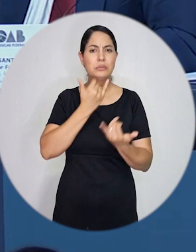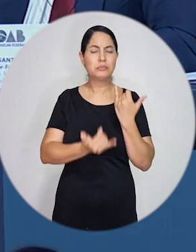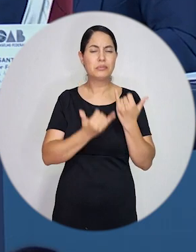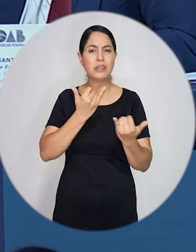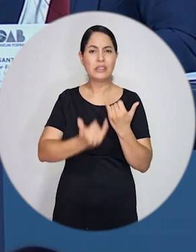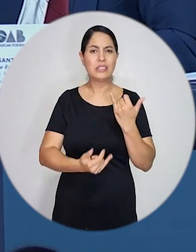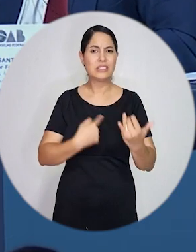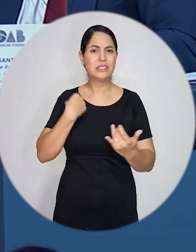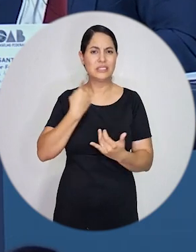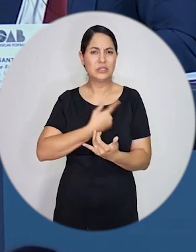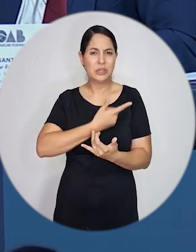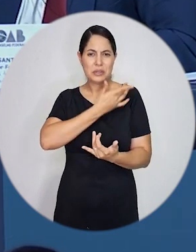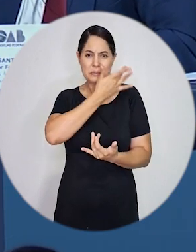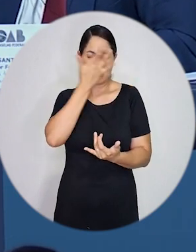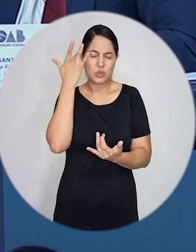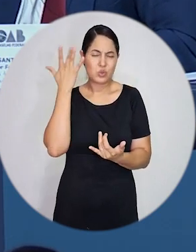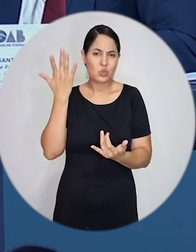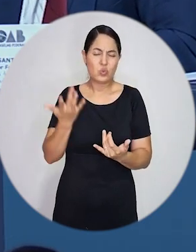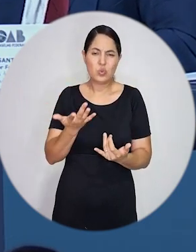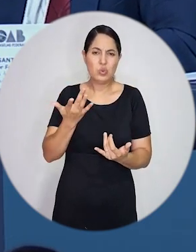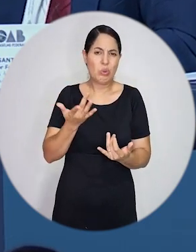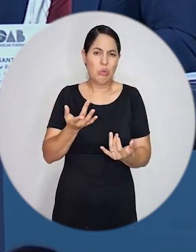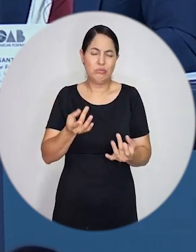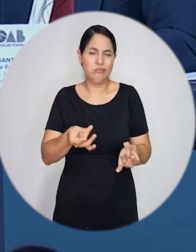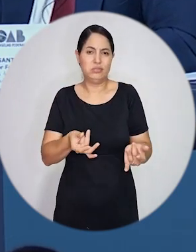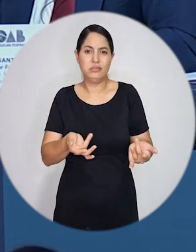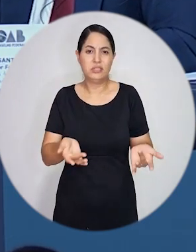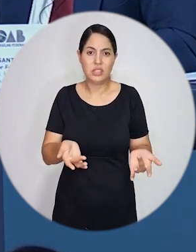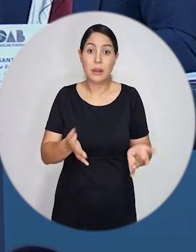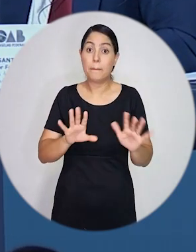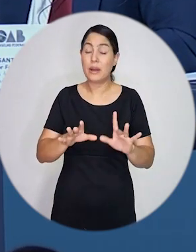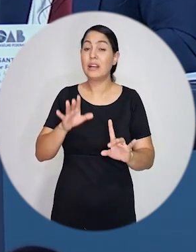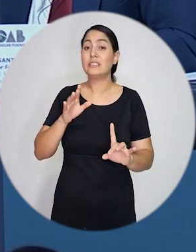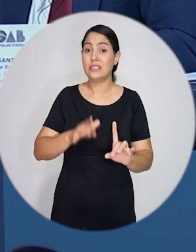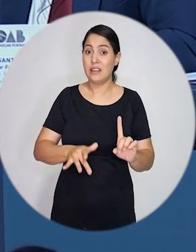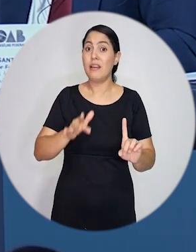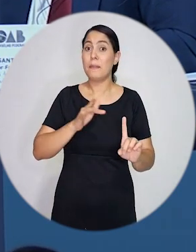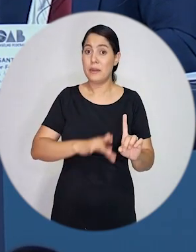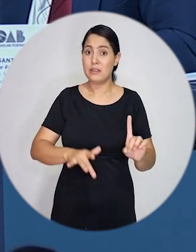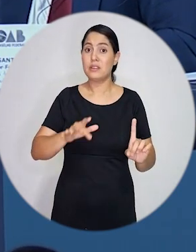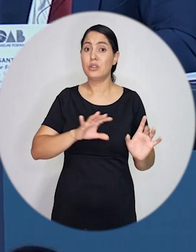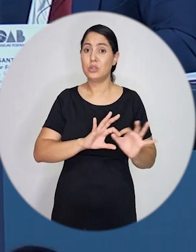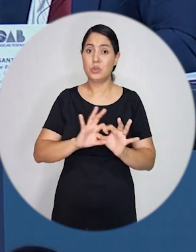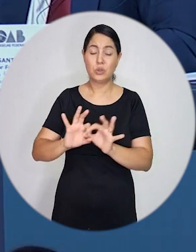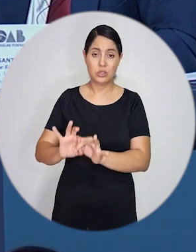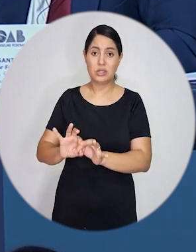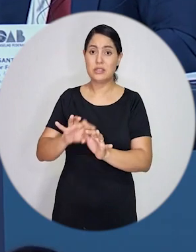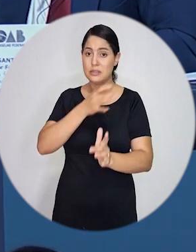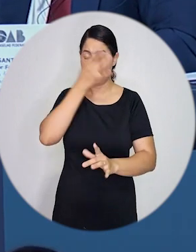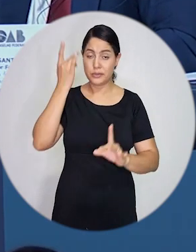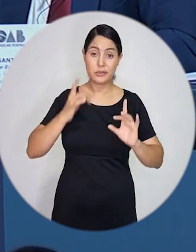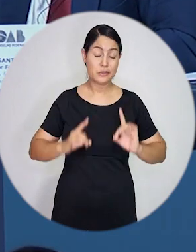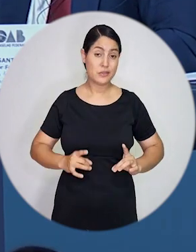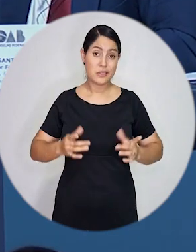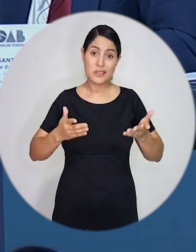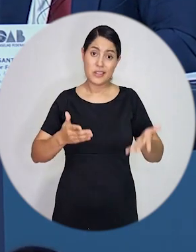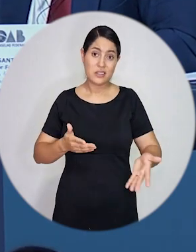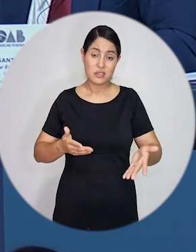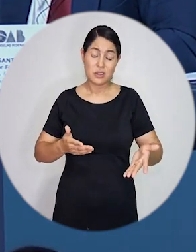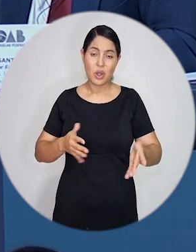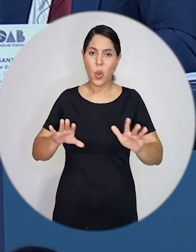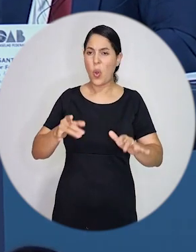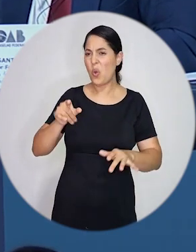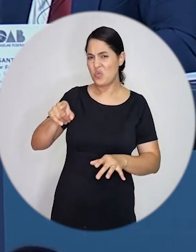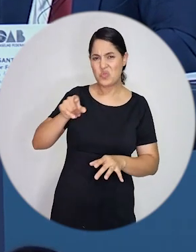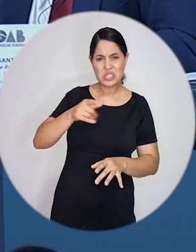nós somos encarados como pessoas imprestáveis ou não funcionais né? E o capacitismo estrutural para pessoas com deficiência é isso,